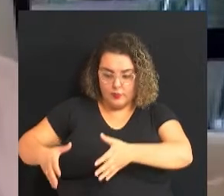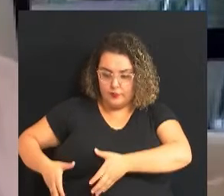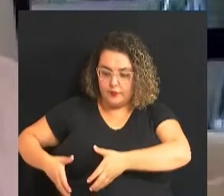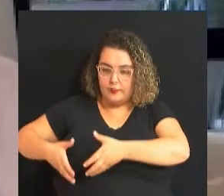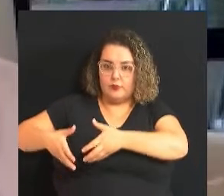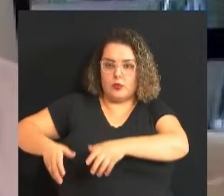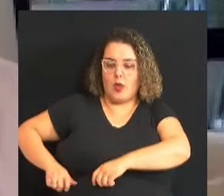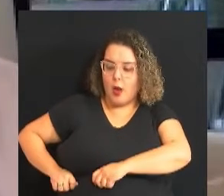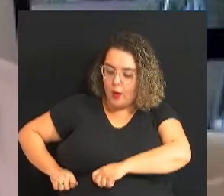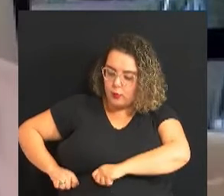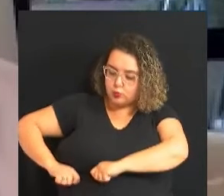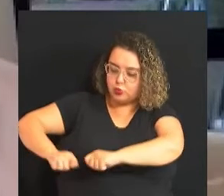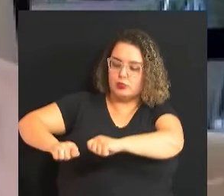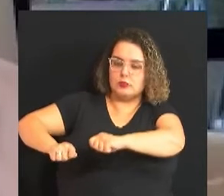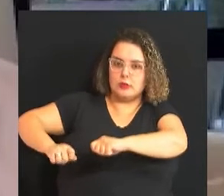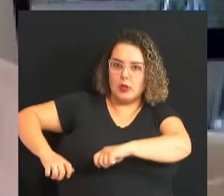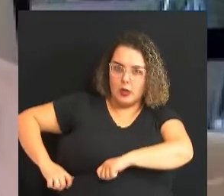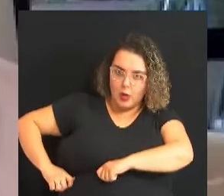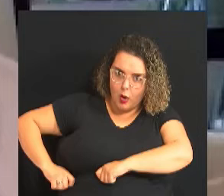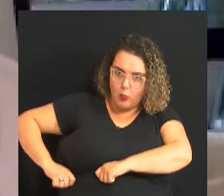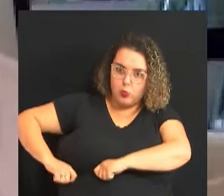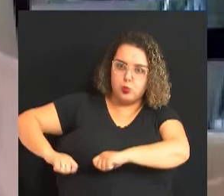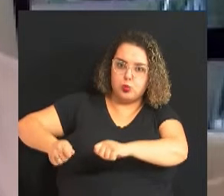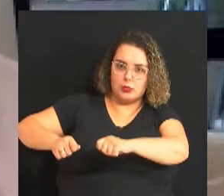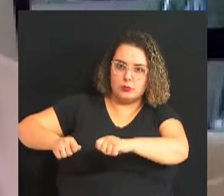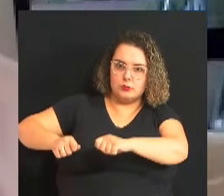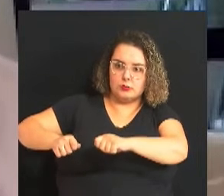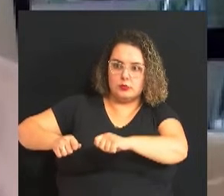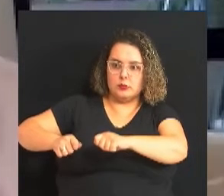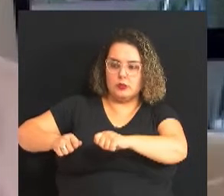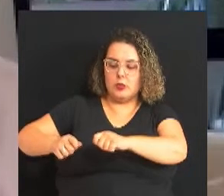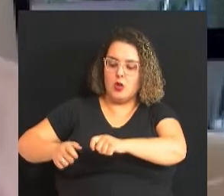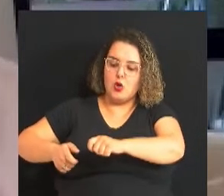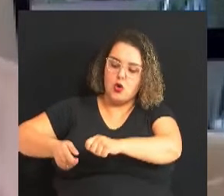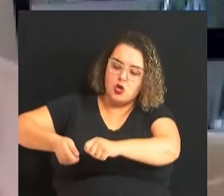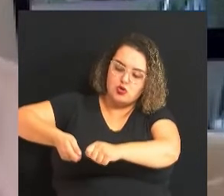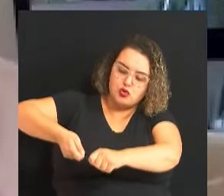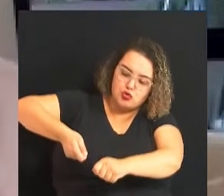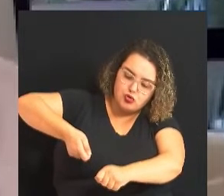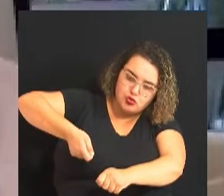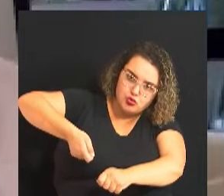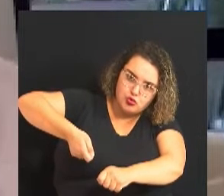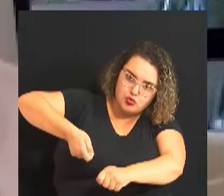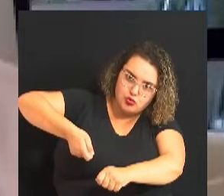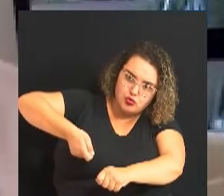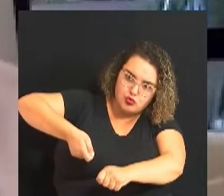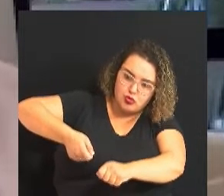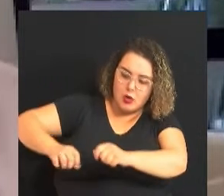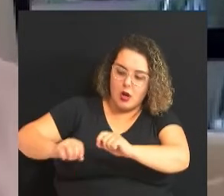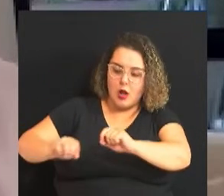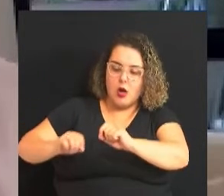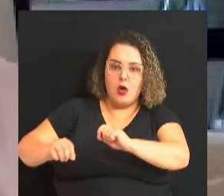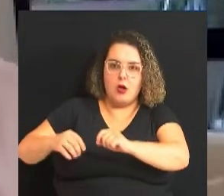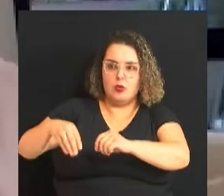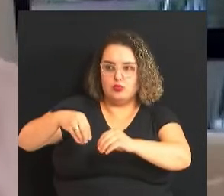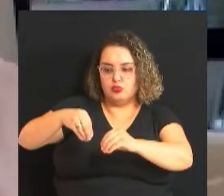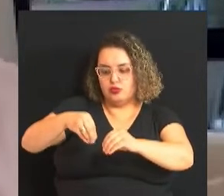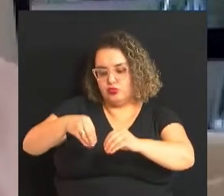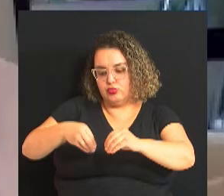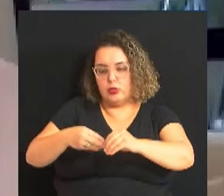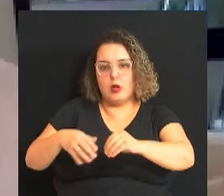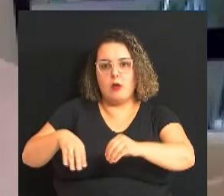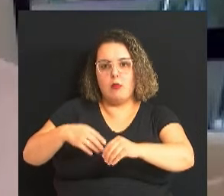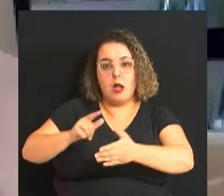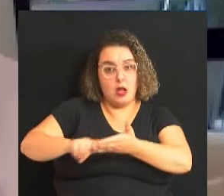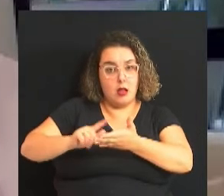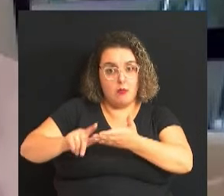aquela bolsinha que está colada na parede abdominal, esvazia a bolsinha, né, dá uma lavada, se pega um chuveirinho, dá uma lavada dentro